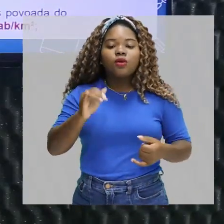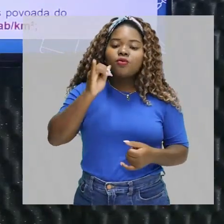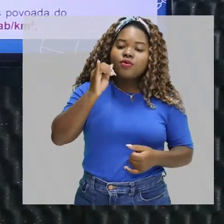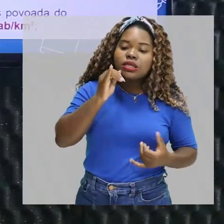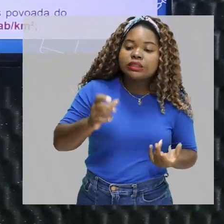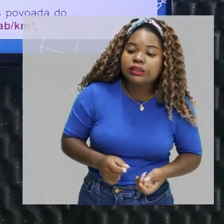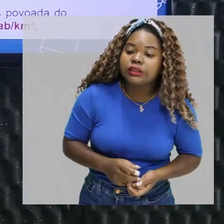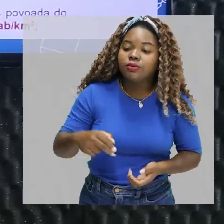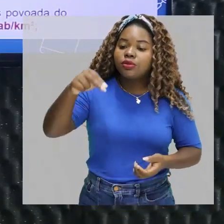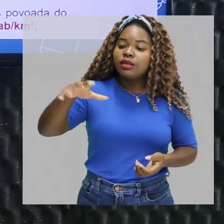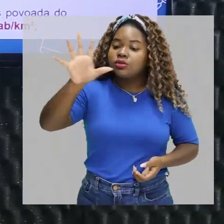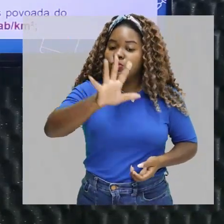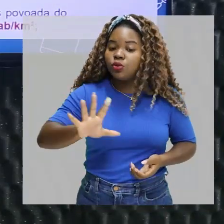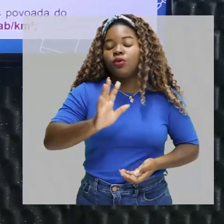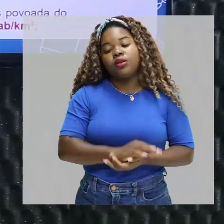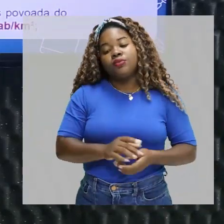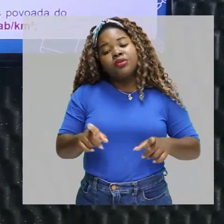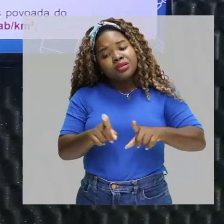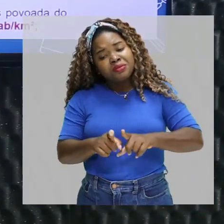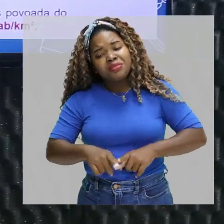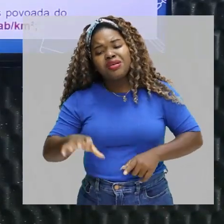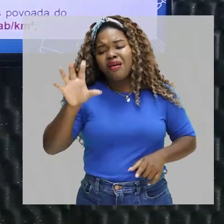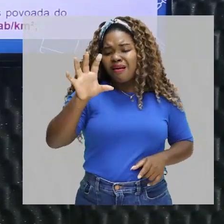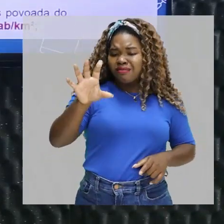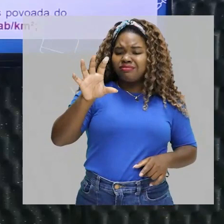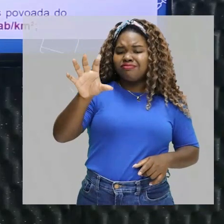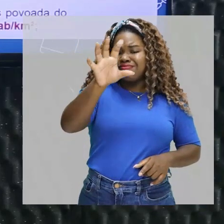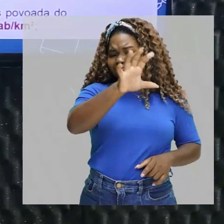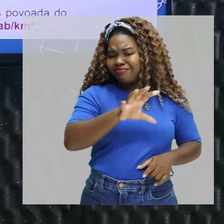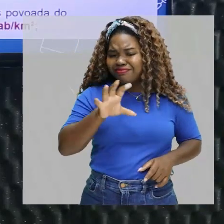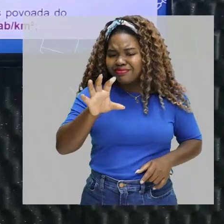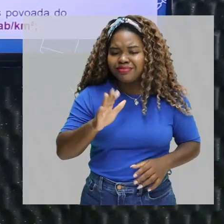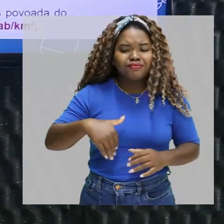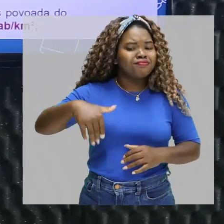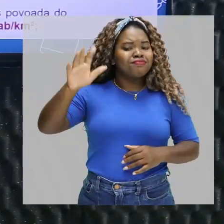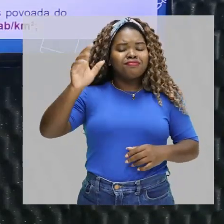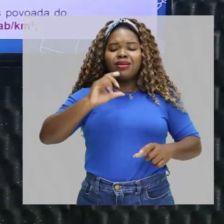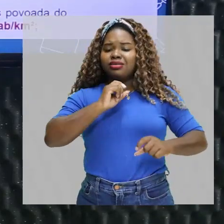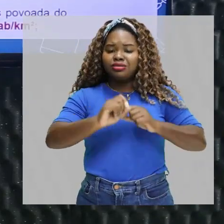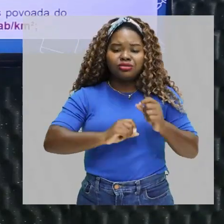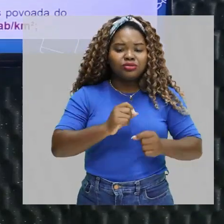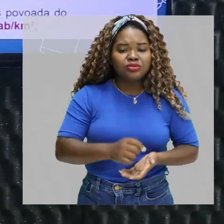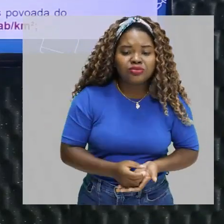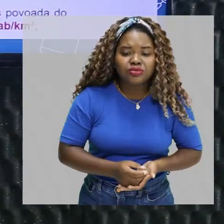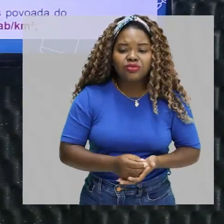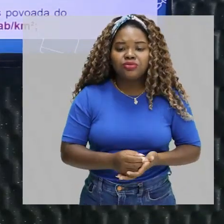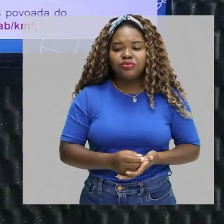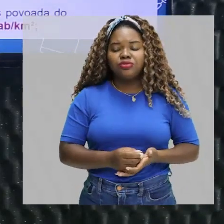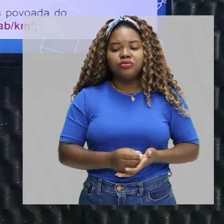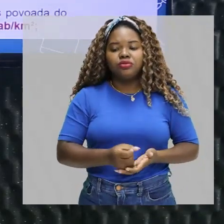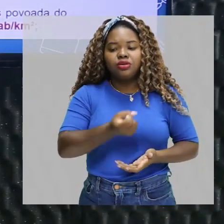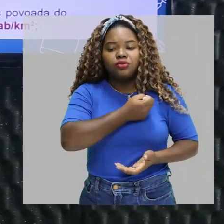tá certo é também a região mais populosa do Brasil o que que é isso Marcos a região com maior número de habitantes